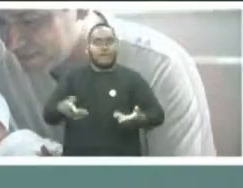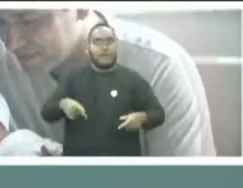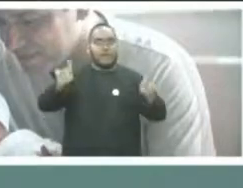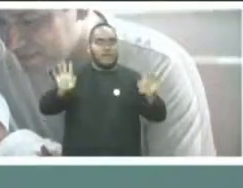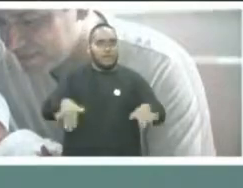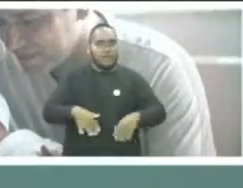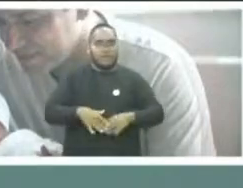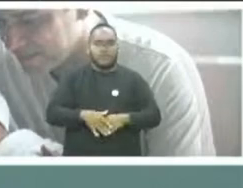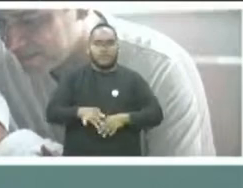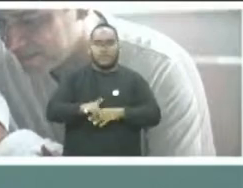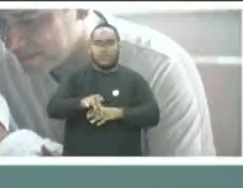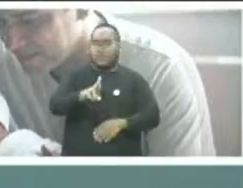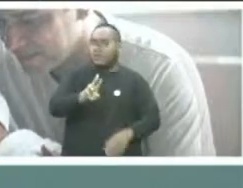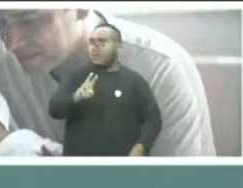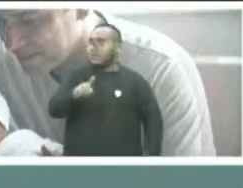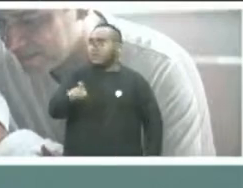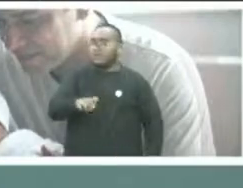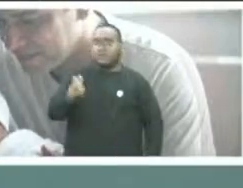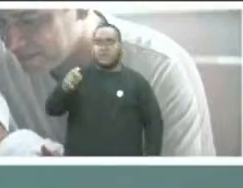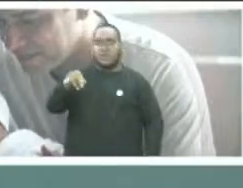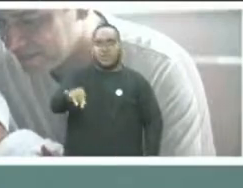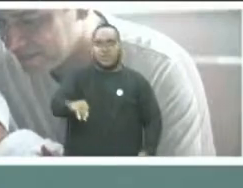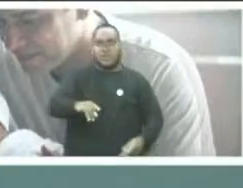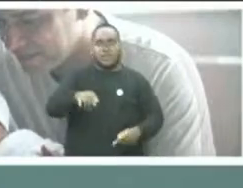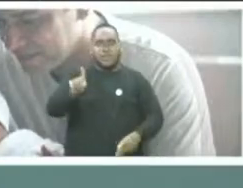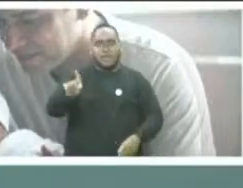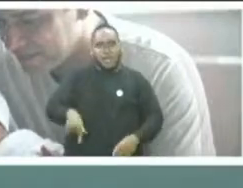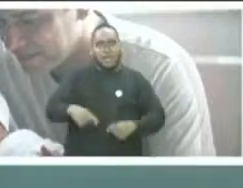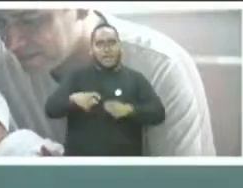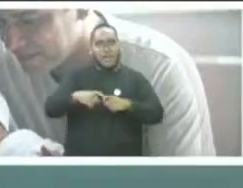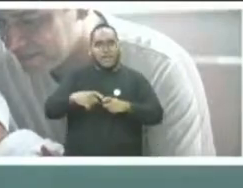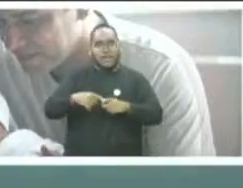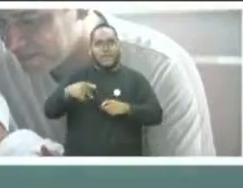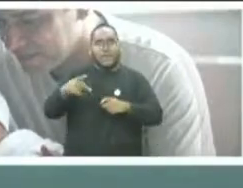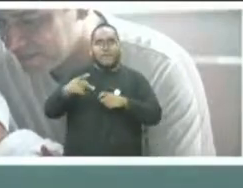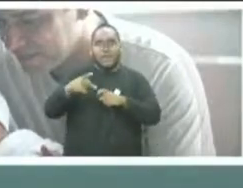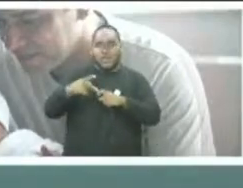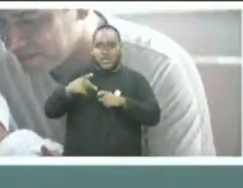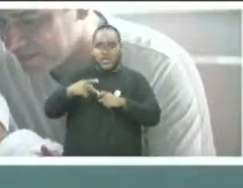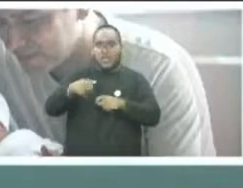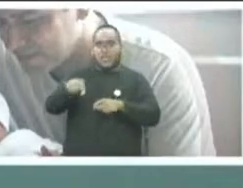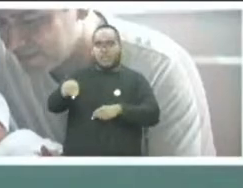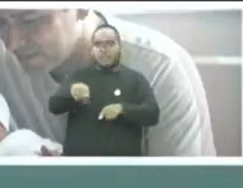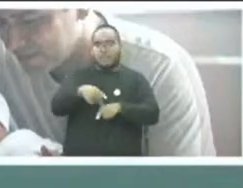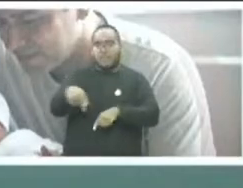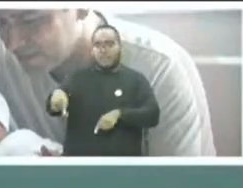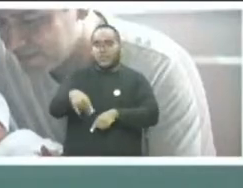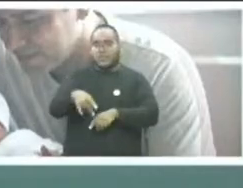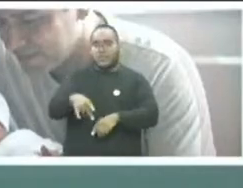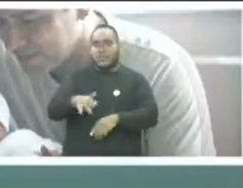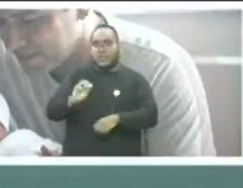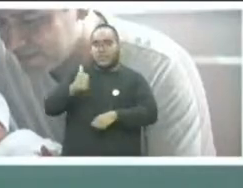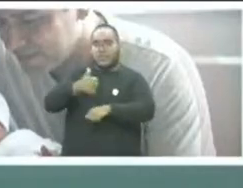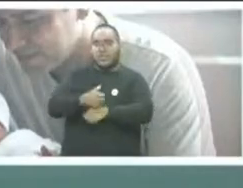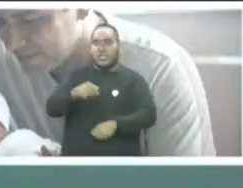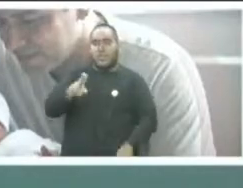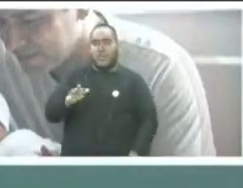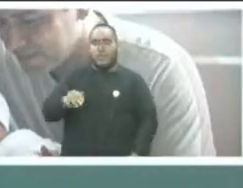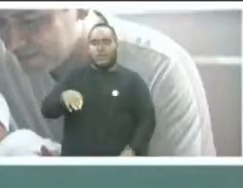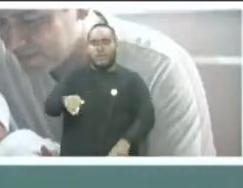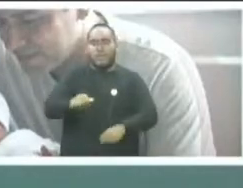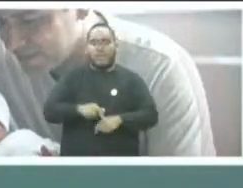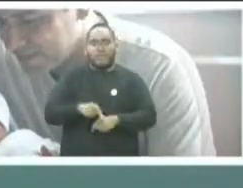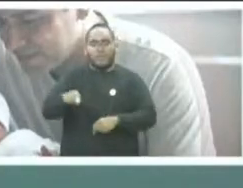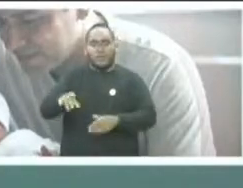doutora Zeni Lamy, pediatra e neonatologista, professora titular da UFMA, coordenadora do projeto